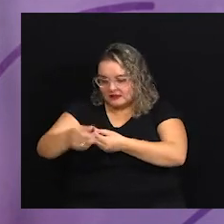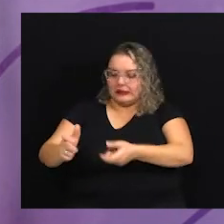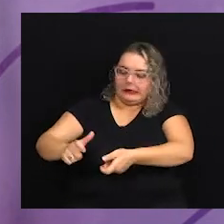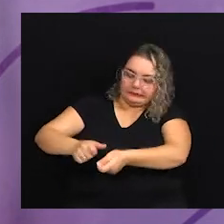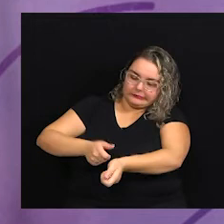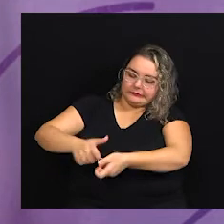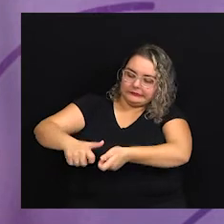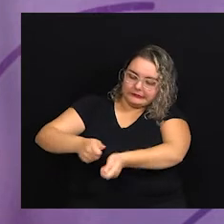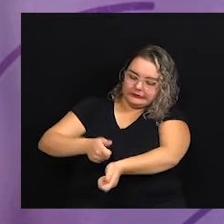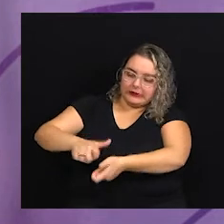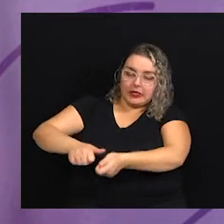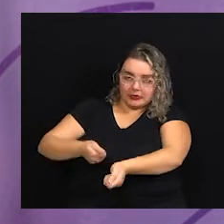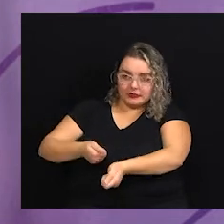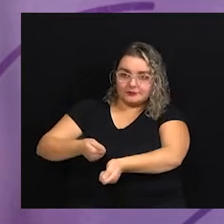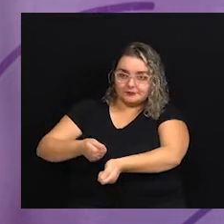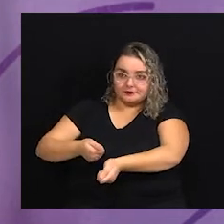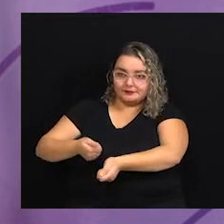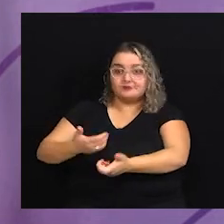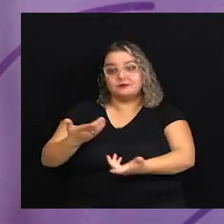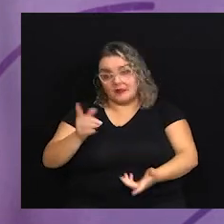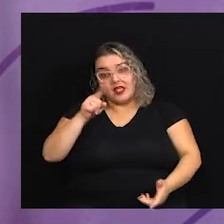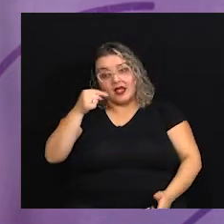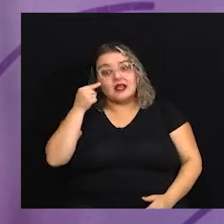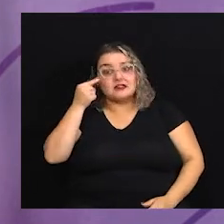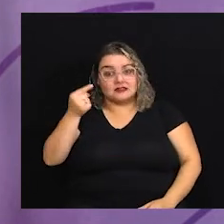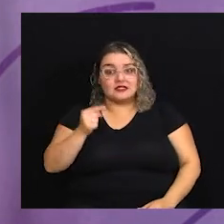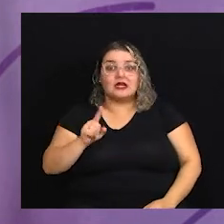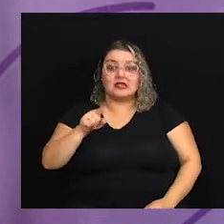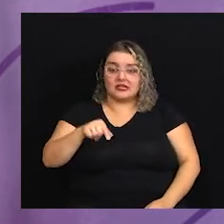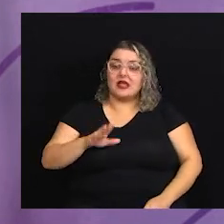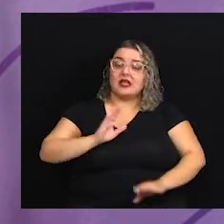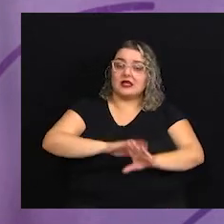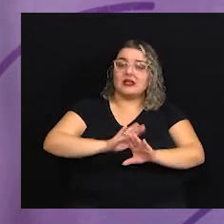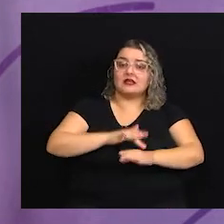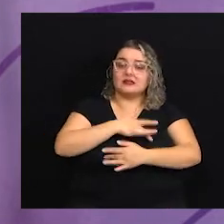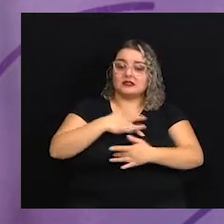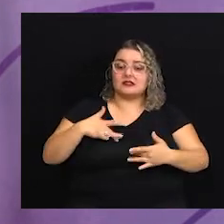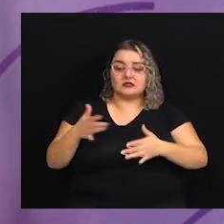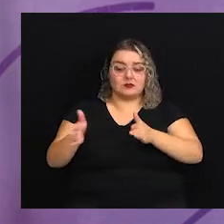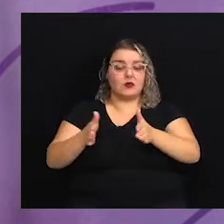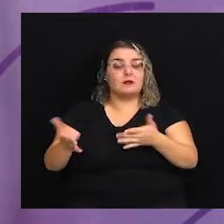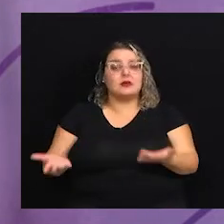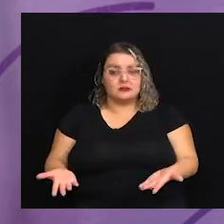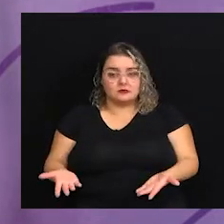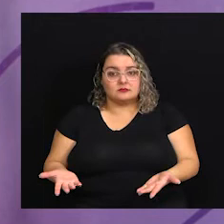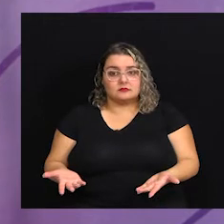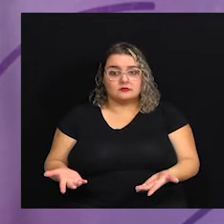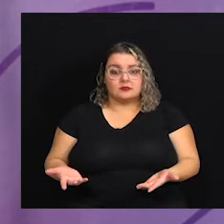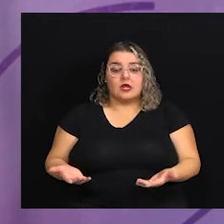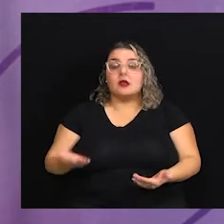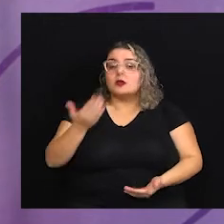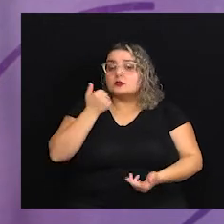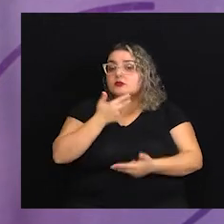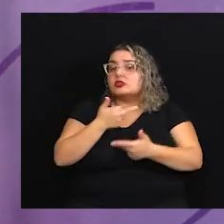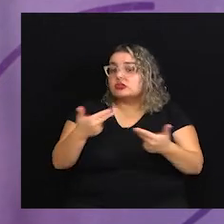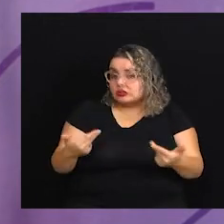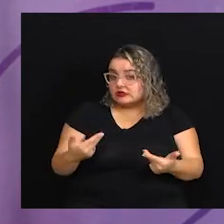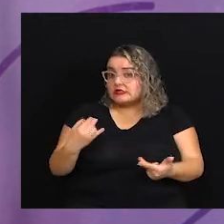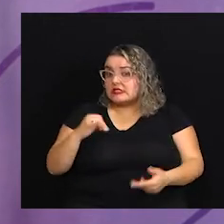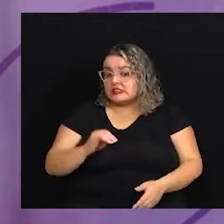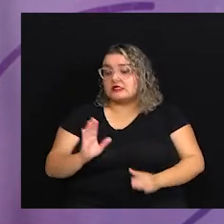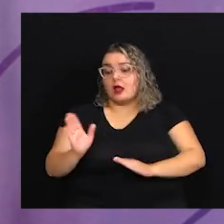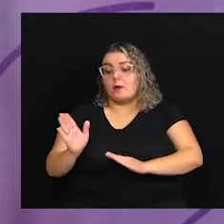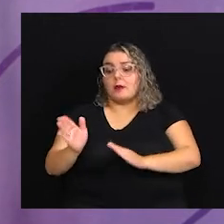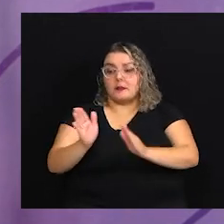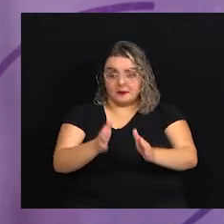linha? Desempacote menos e descasque mais. É essa a linha que funciona para ser saudável nessa fase. Então, no quesito